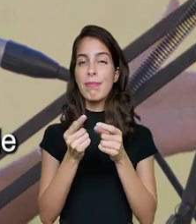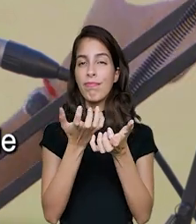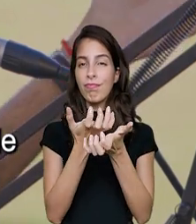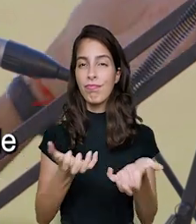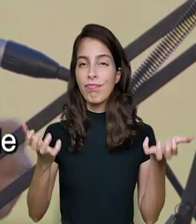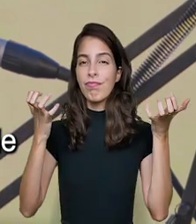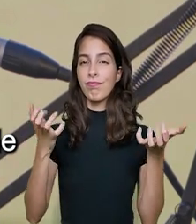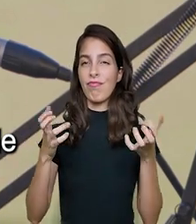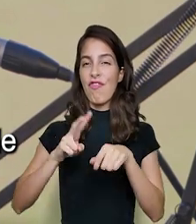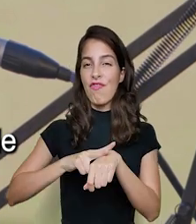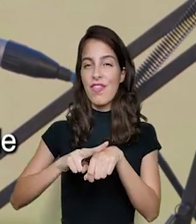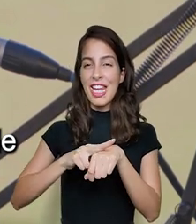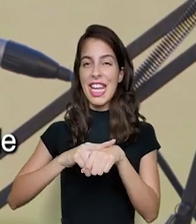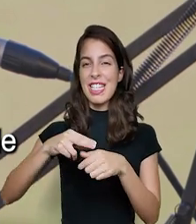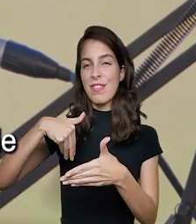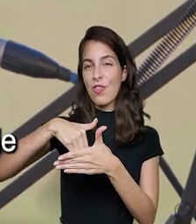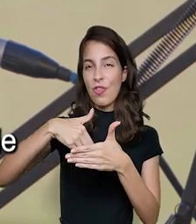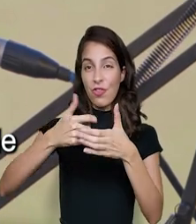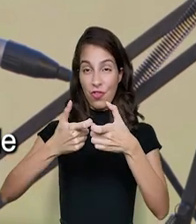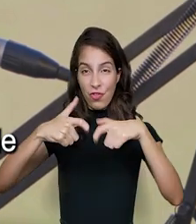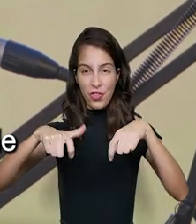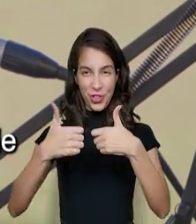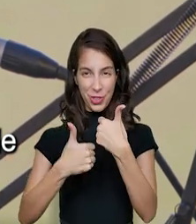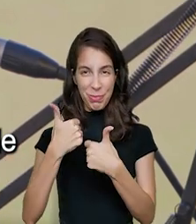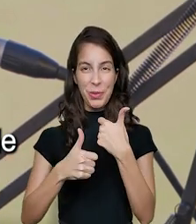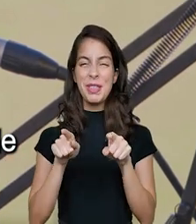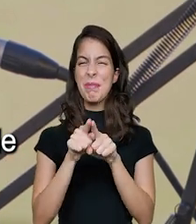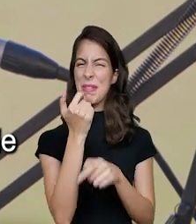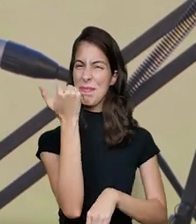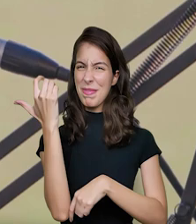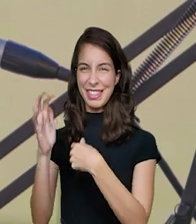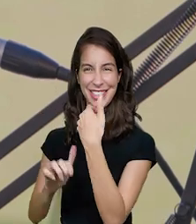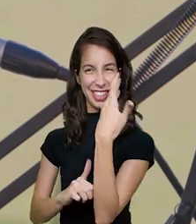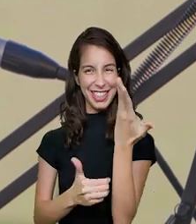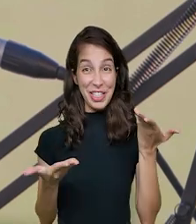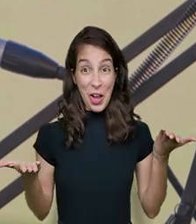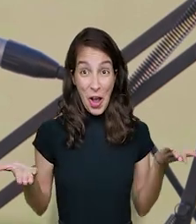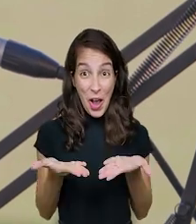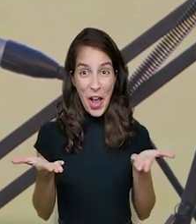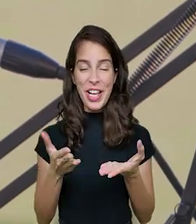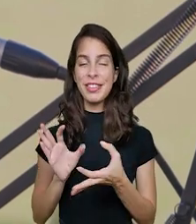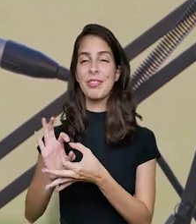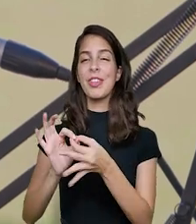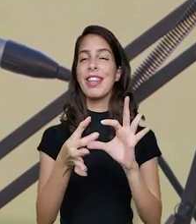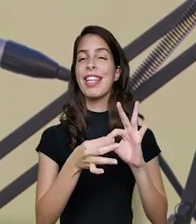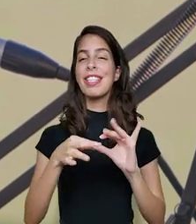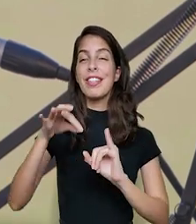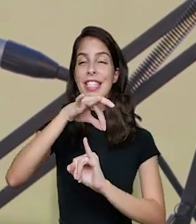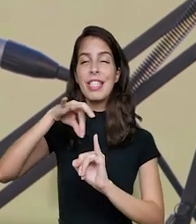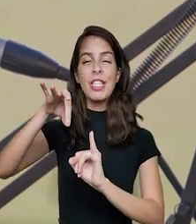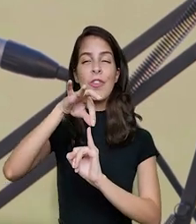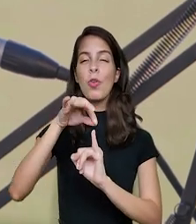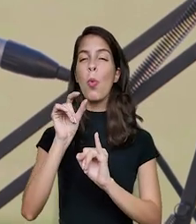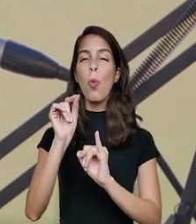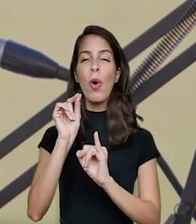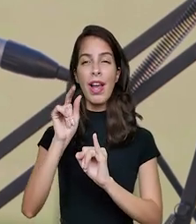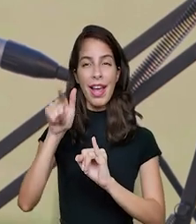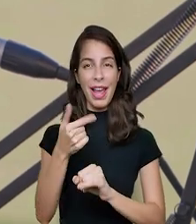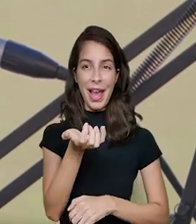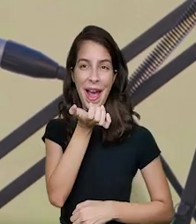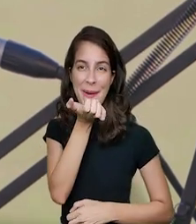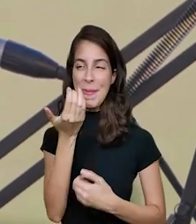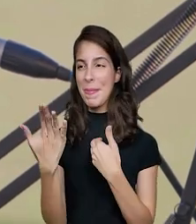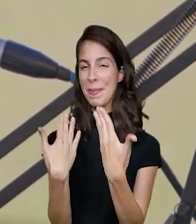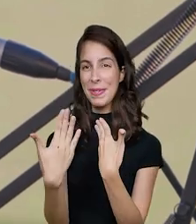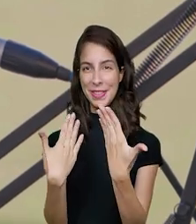futebol com muitas árvores ao fundo gente o conexões eiz é o podcast oficial do